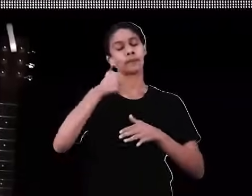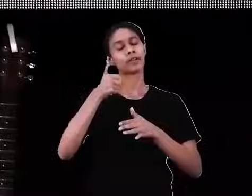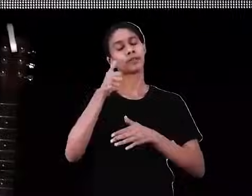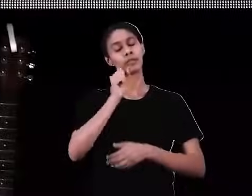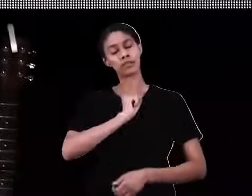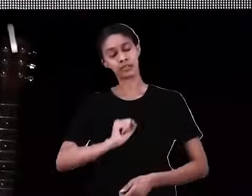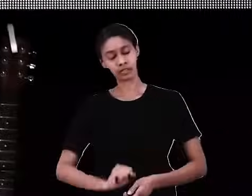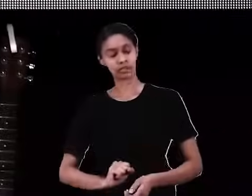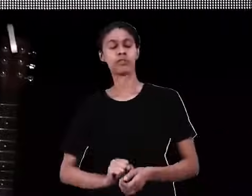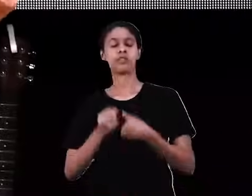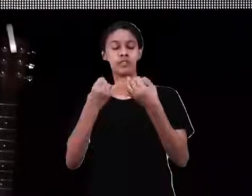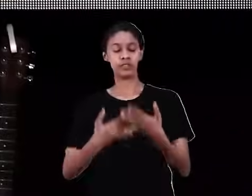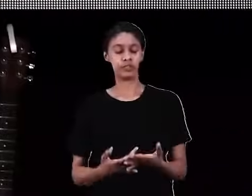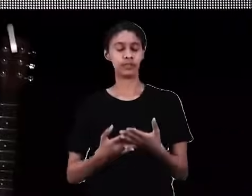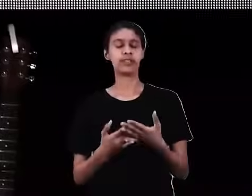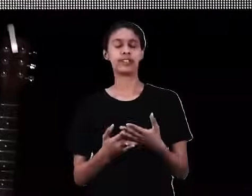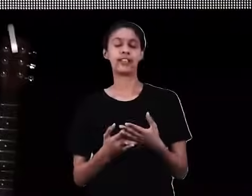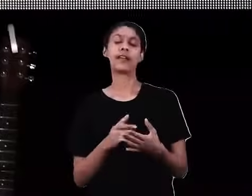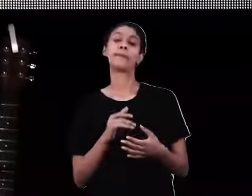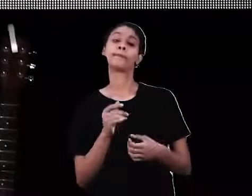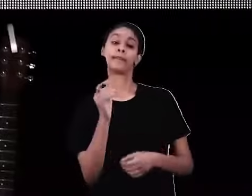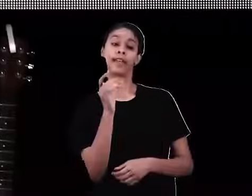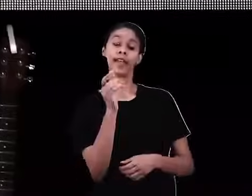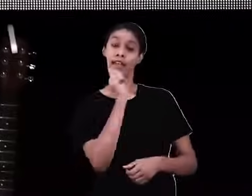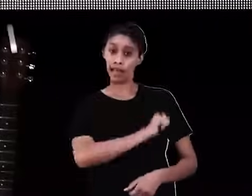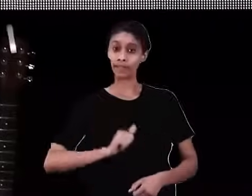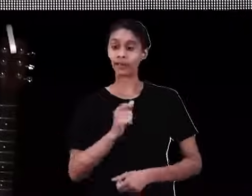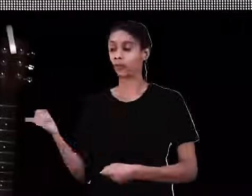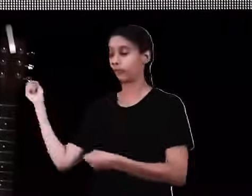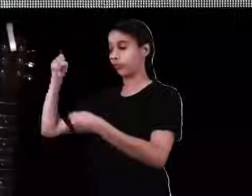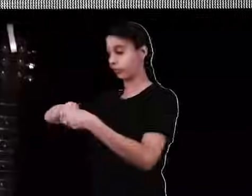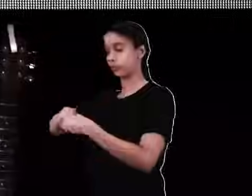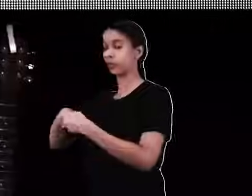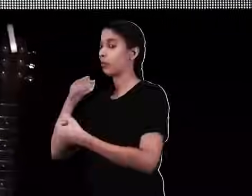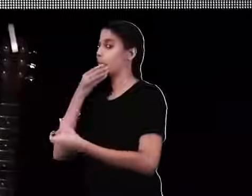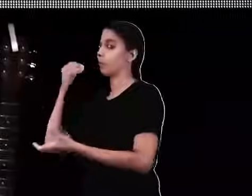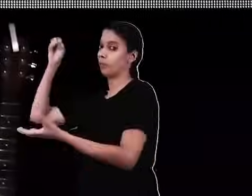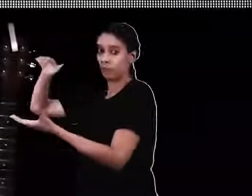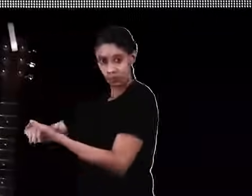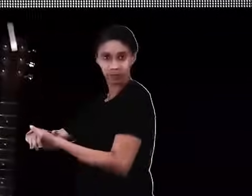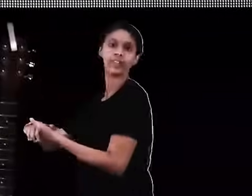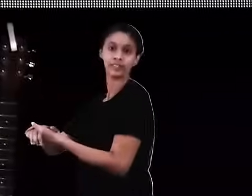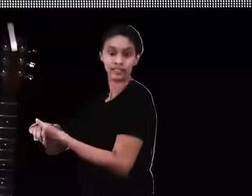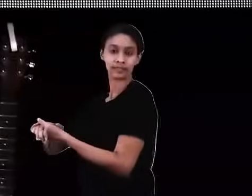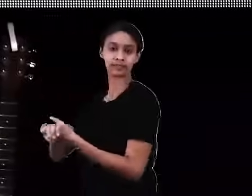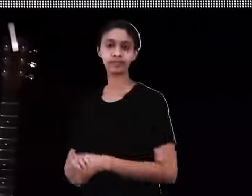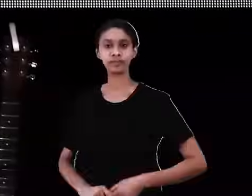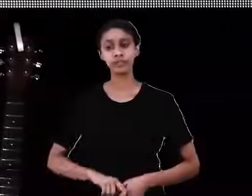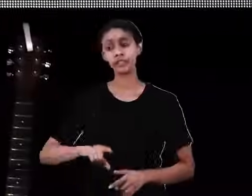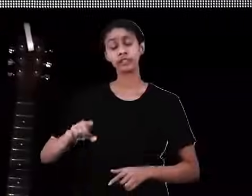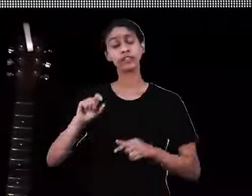assim, voltou Abigail a Nabal. Meu irmão, a mulher voltou pro marido. Ela